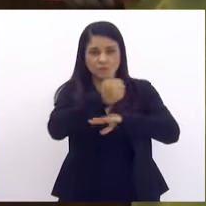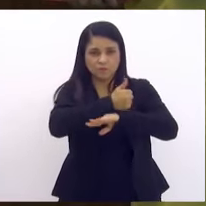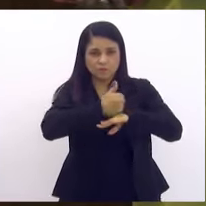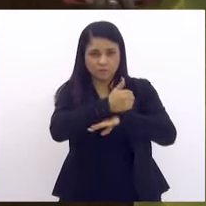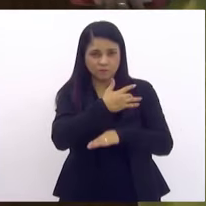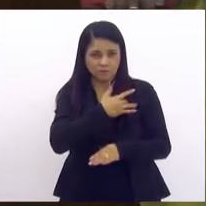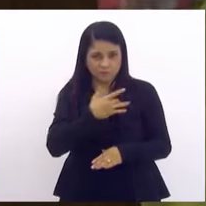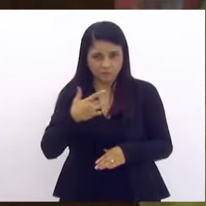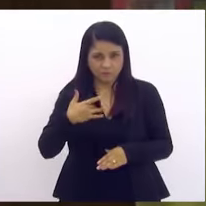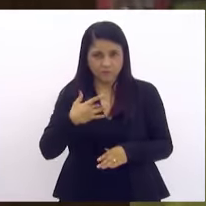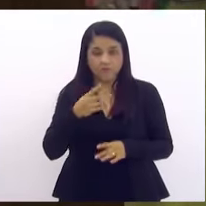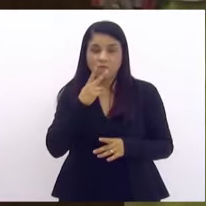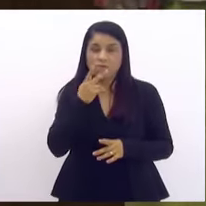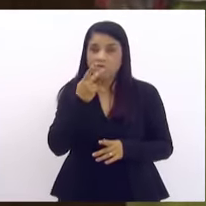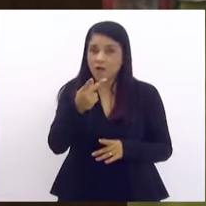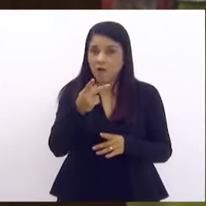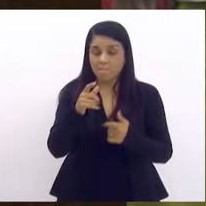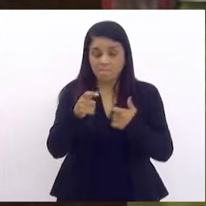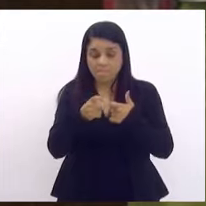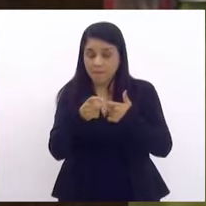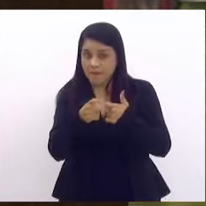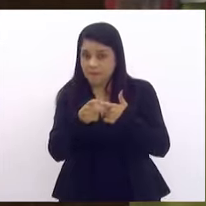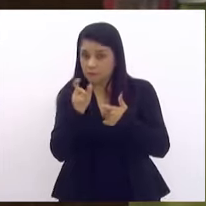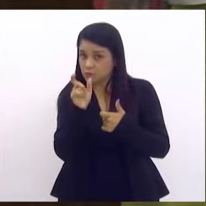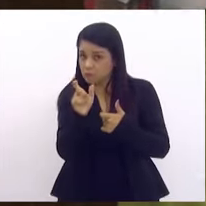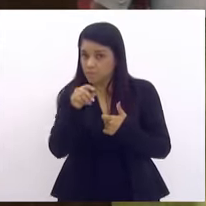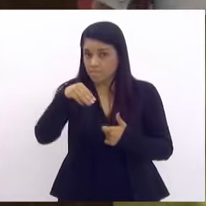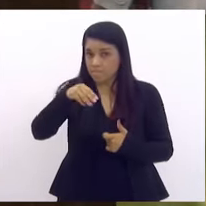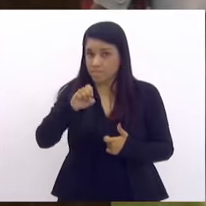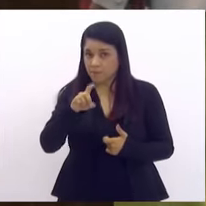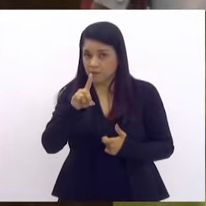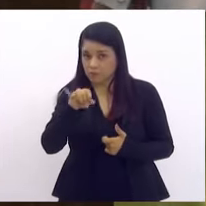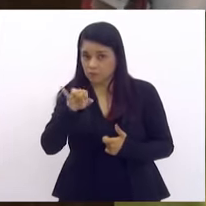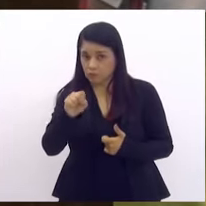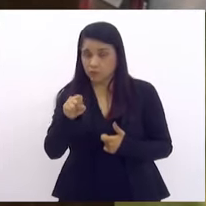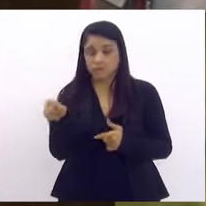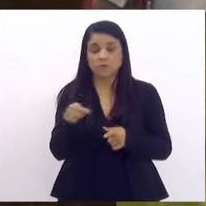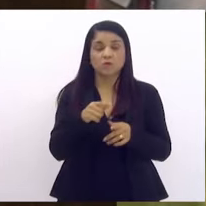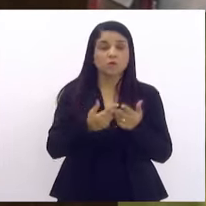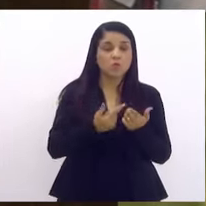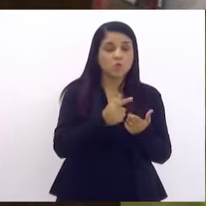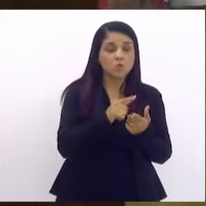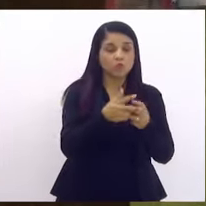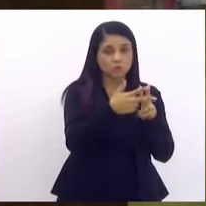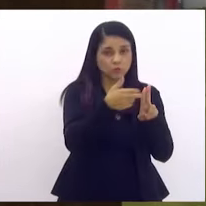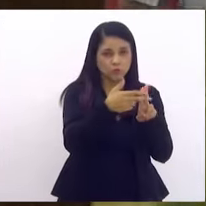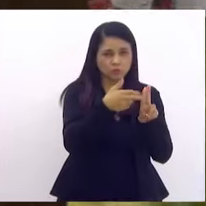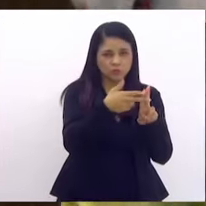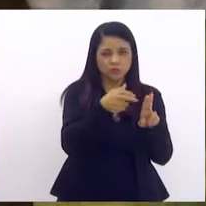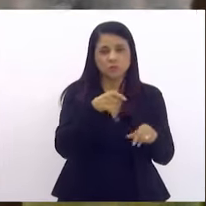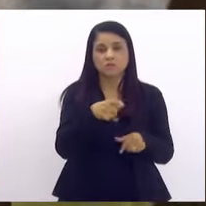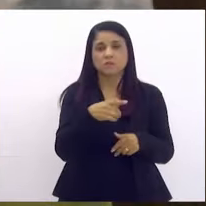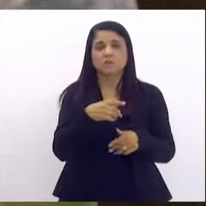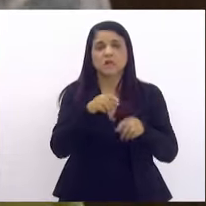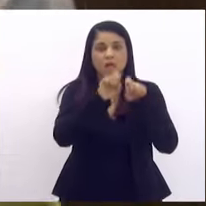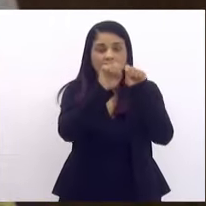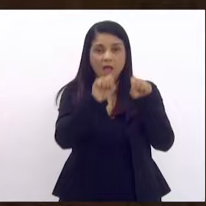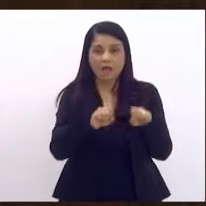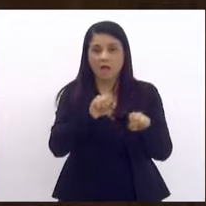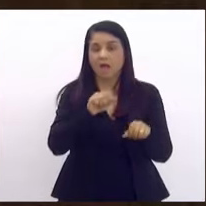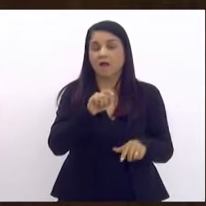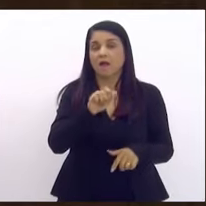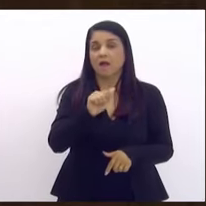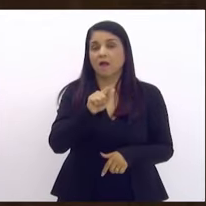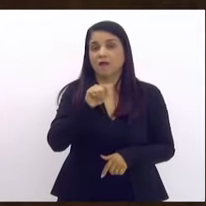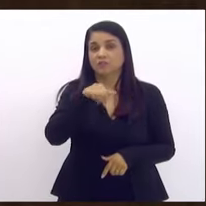médicos e o SUS fala Profissionais de Saúde porque em tese um dentista até um veterinário poderiam usar mas isso